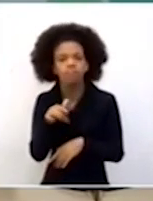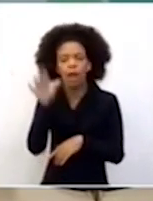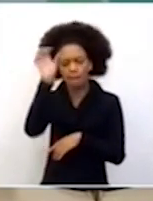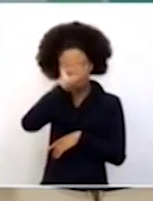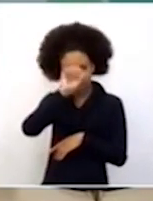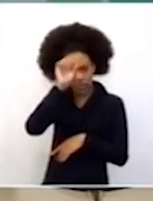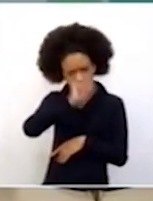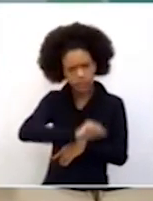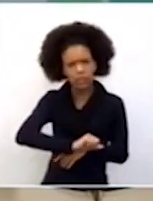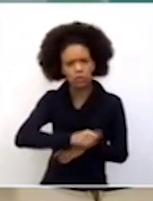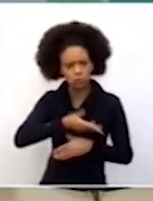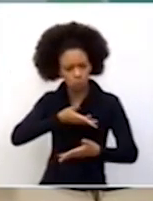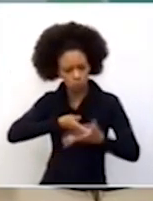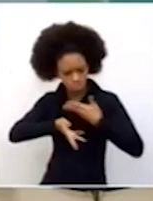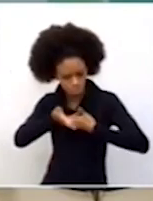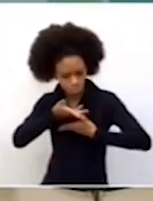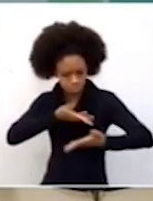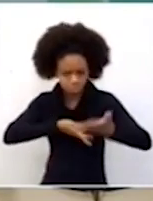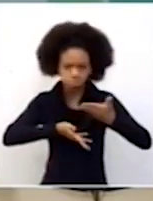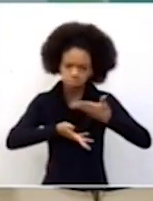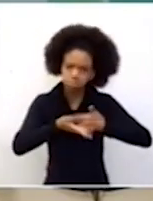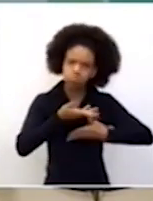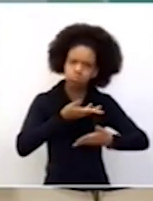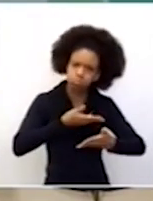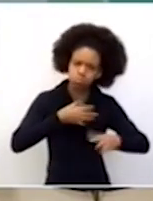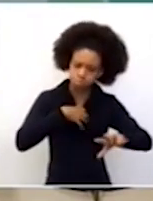com os alunos e ele está adorando participar.